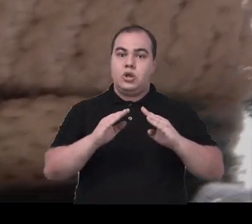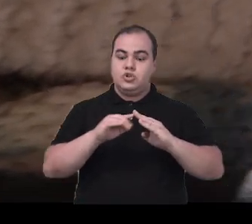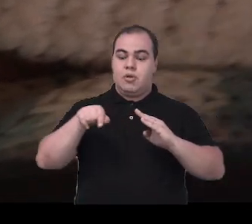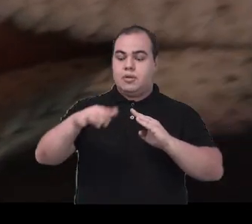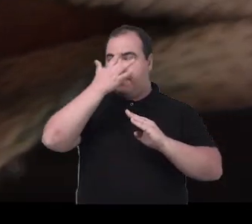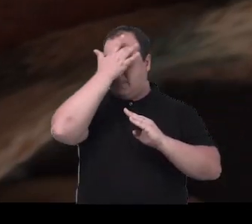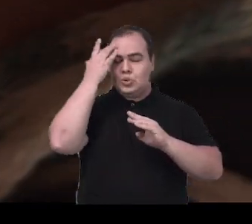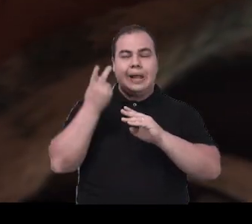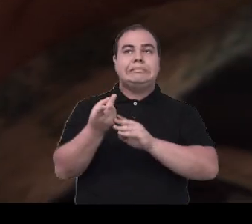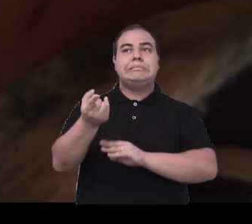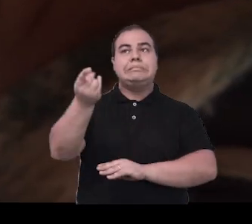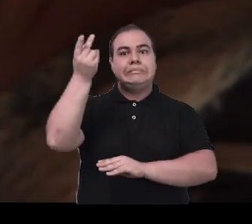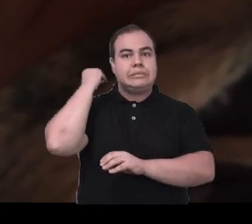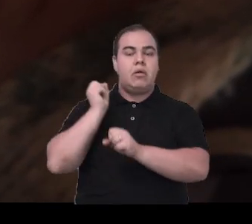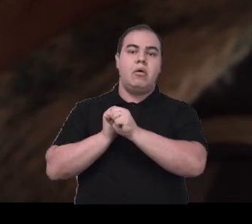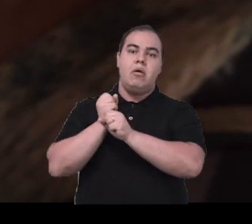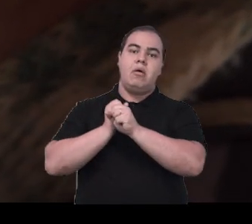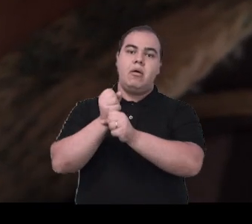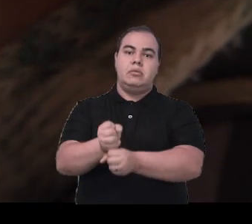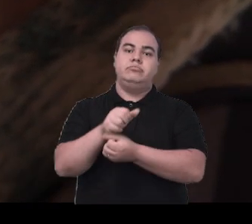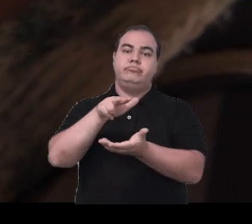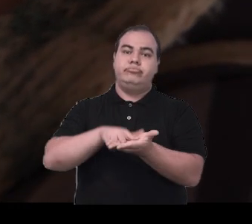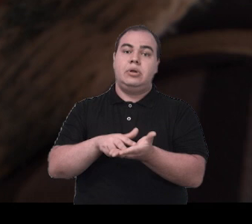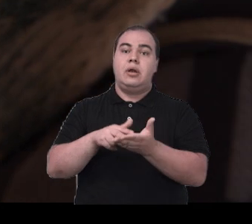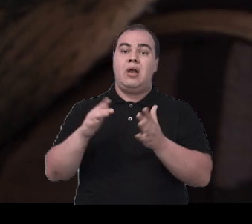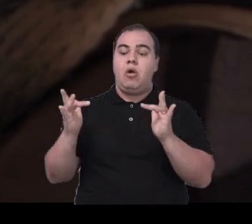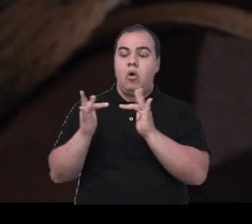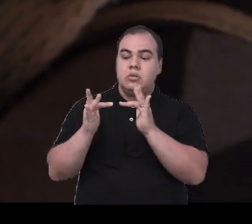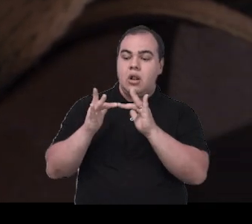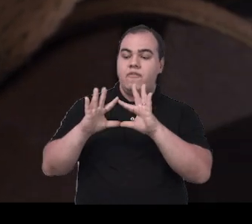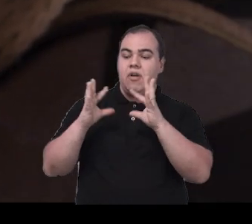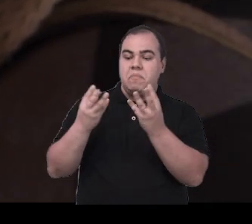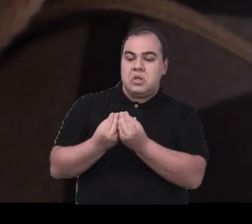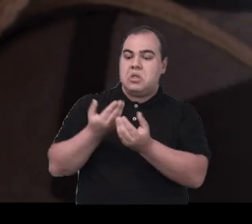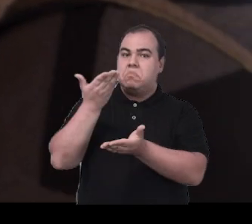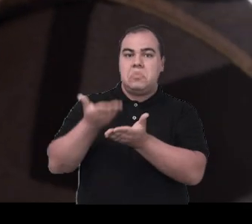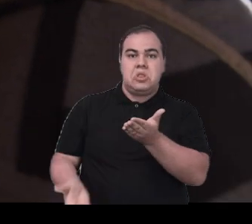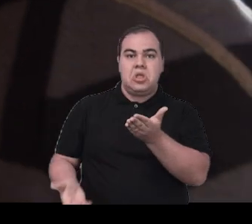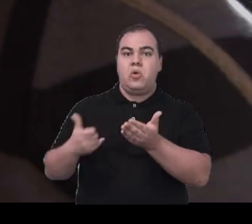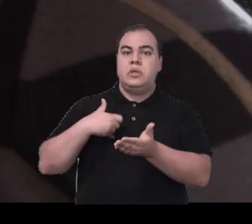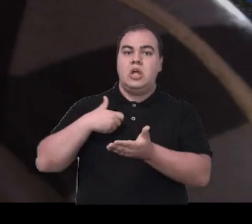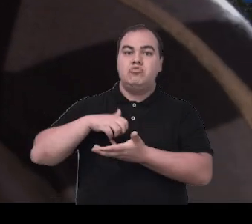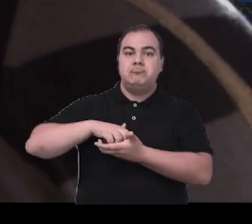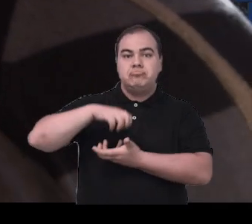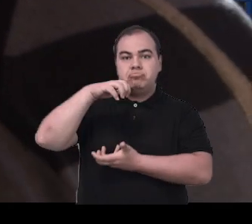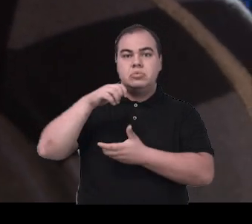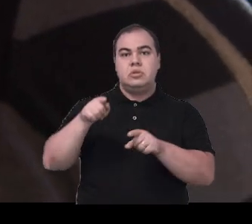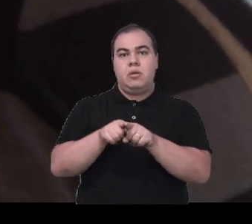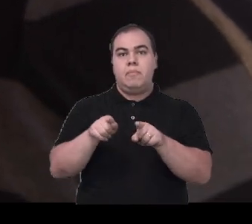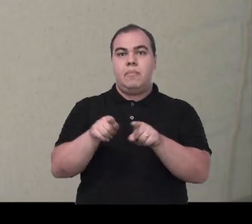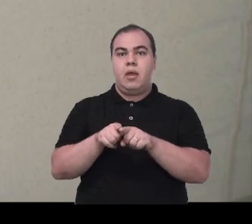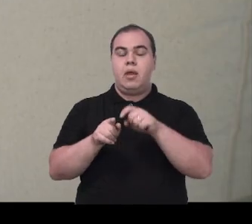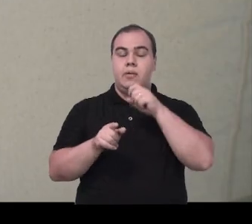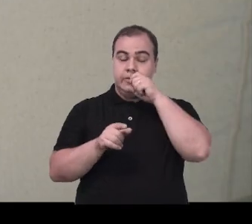né, desses antigos pacientes que já estavam com anos de internação e que perderam o vínculo com a família, enfim, até muitos em idade